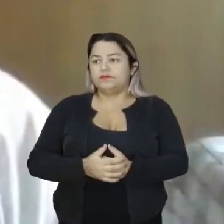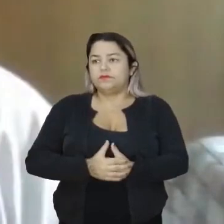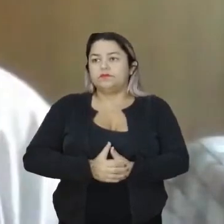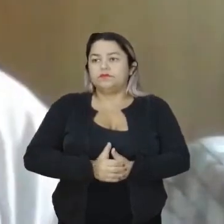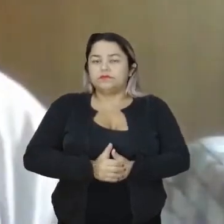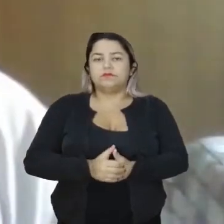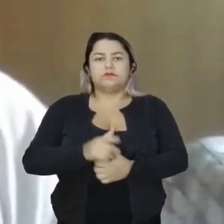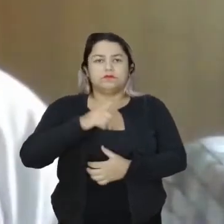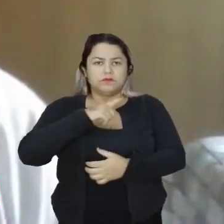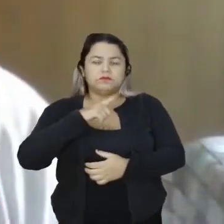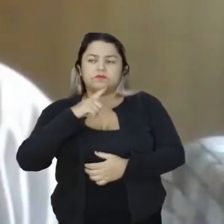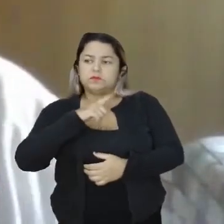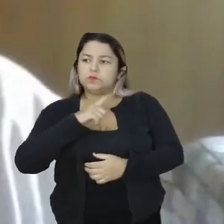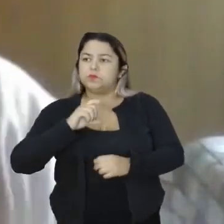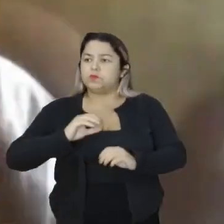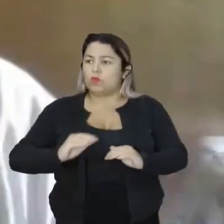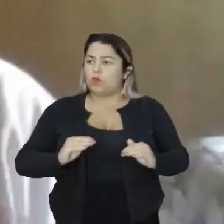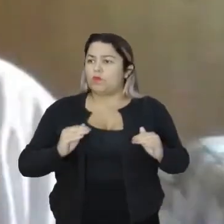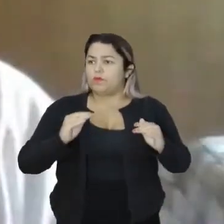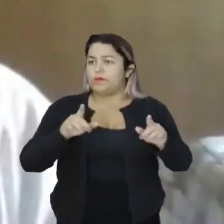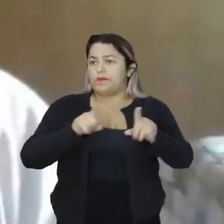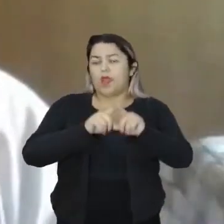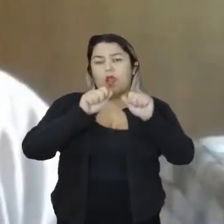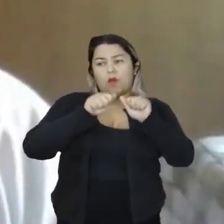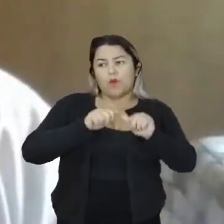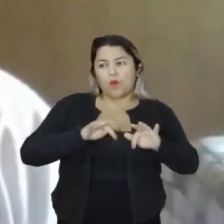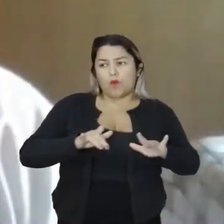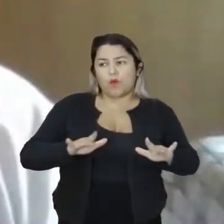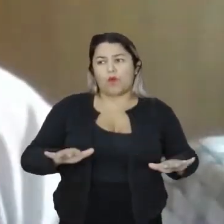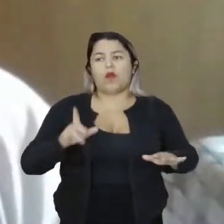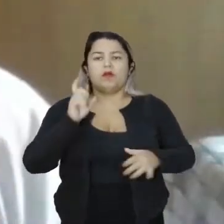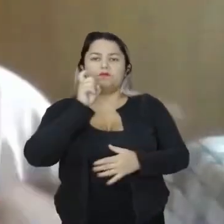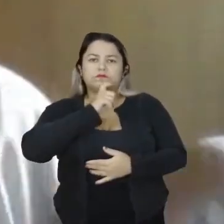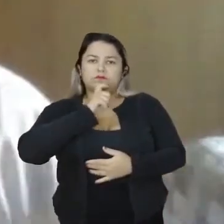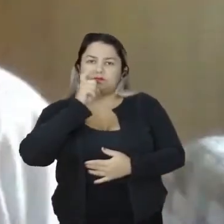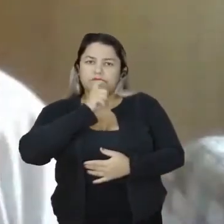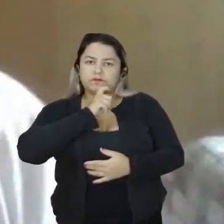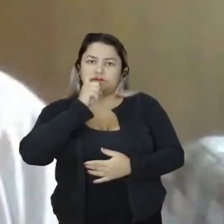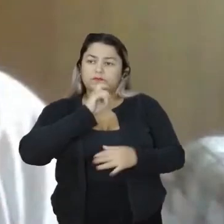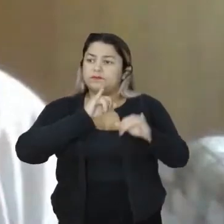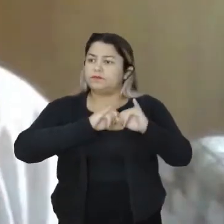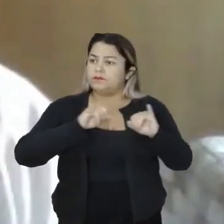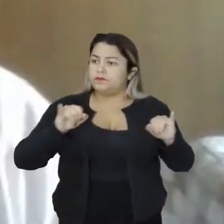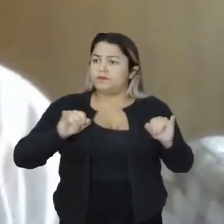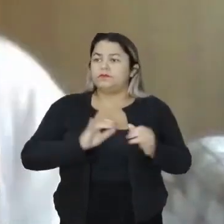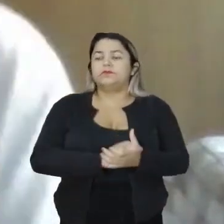um grande potencial, de propagar as suas fake news, de propagar as suas